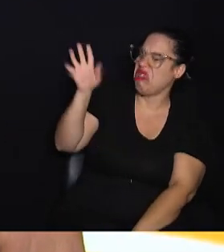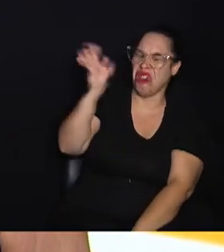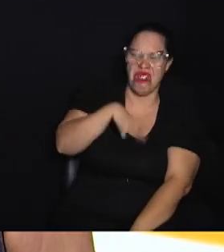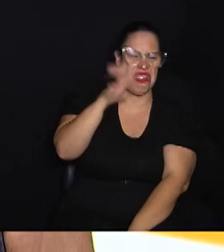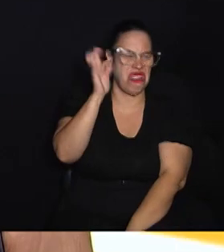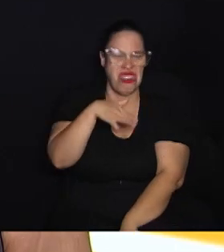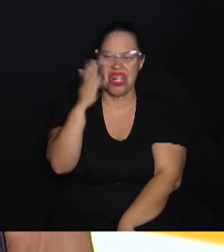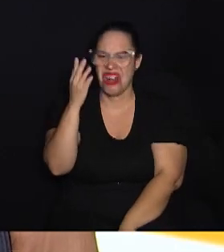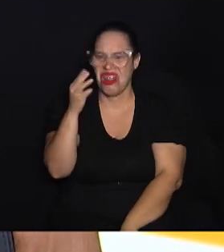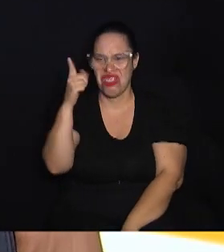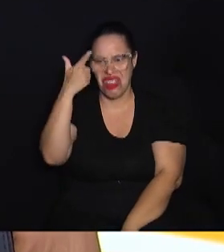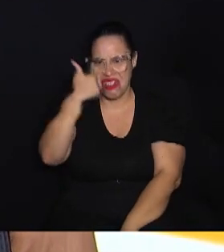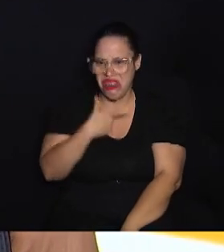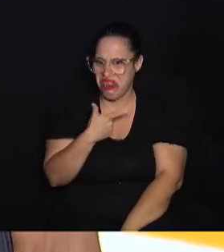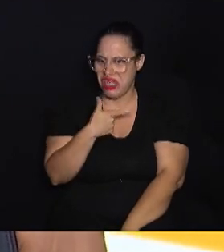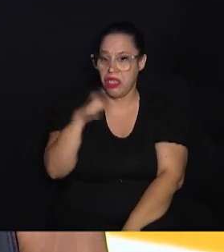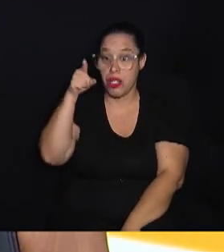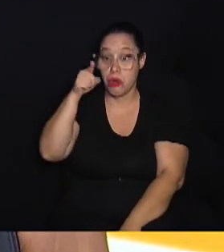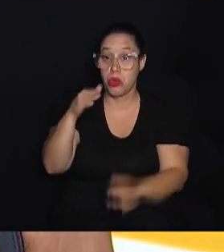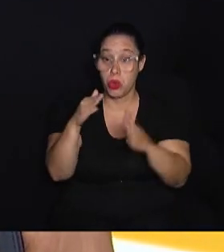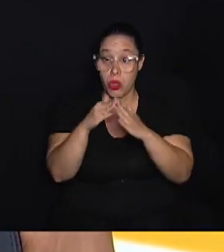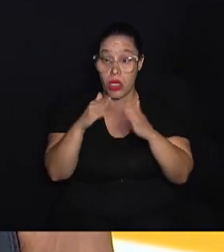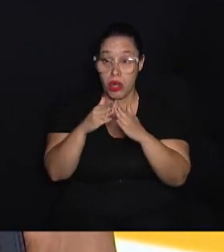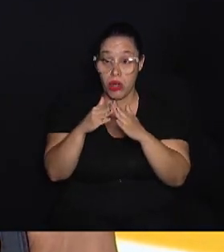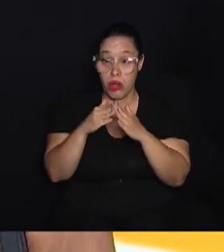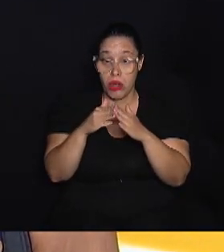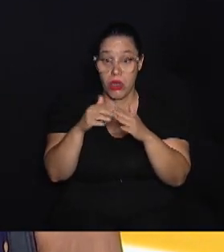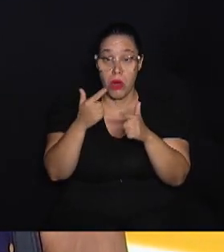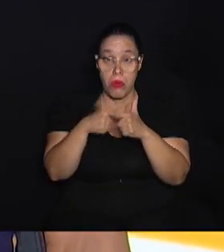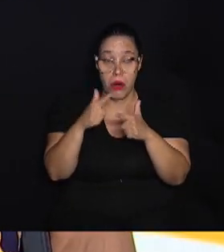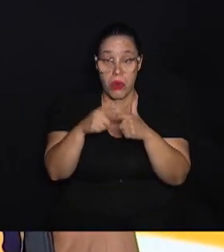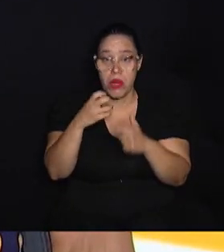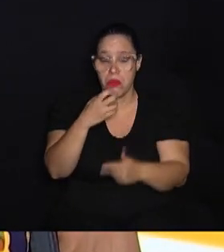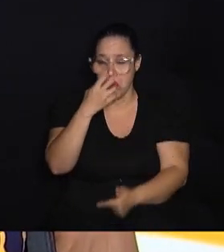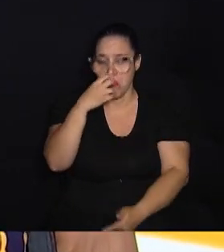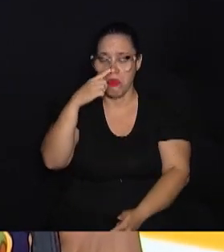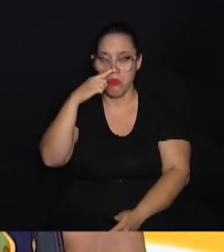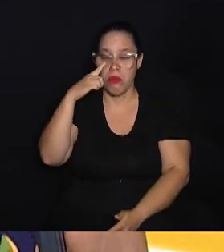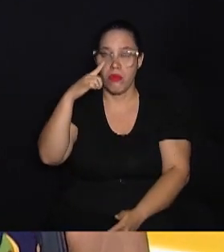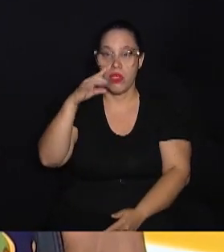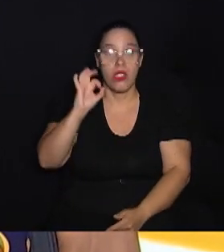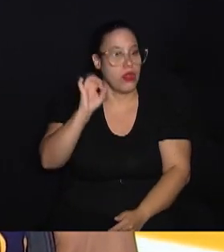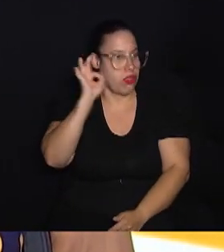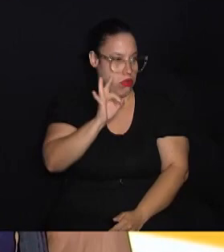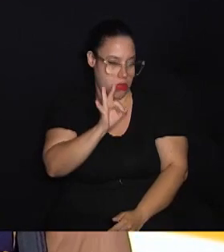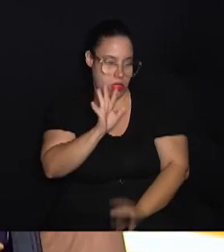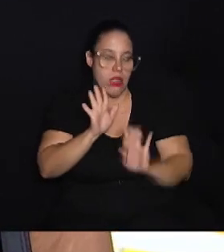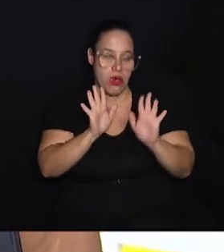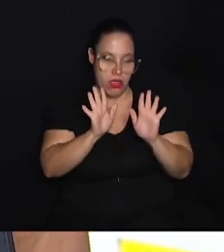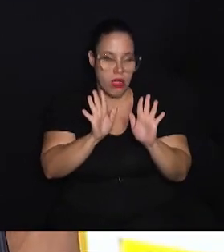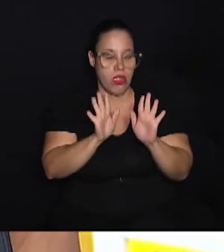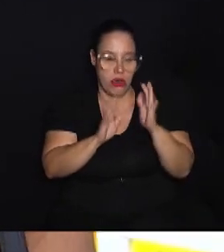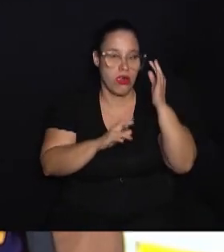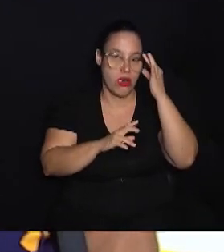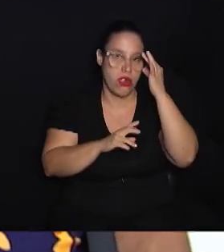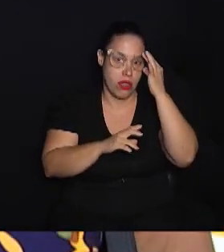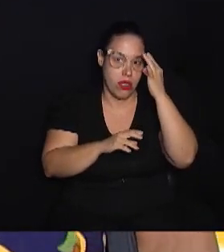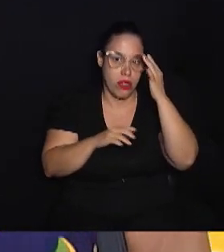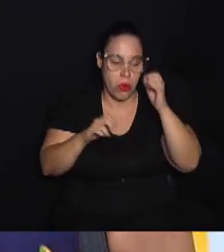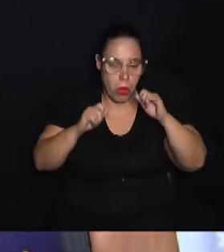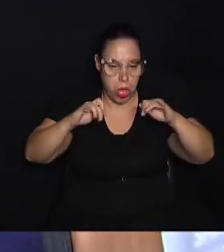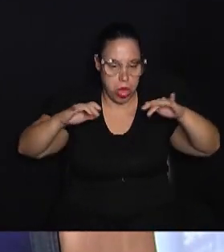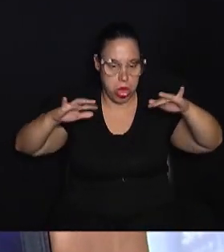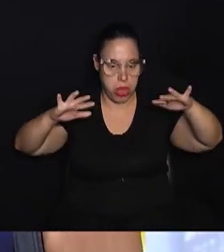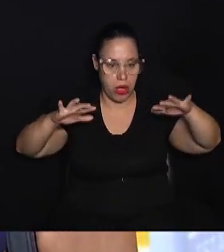feio mesmo. E lá na sua casa, lá tem alguém com problema de respiração? Não, tá tudo certo, tá. E a fumaça, ela